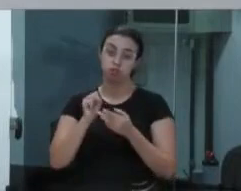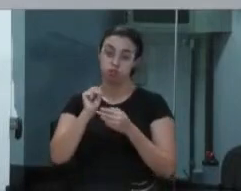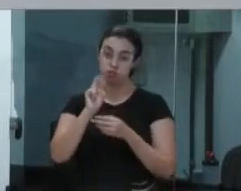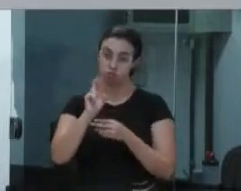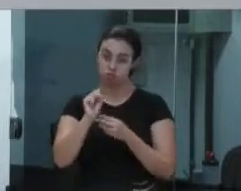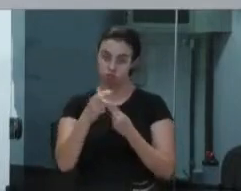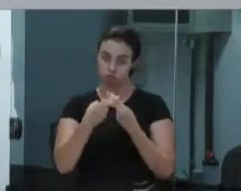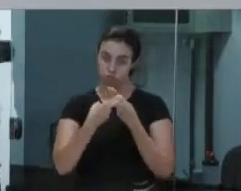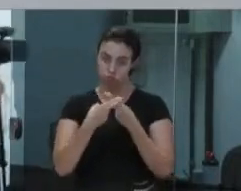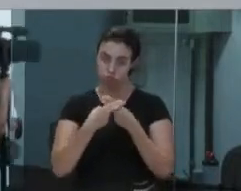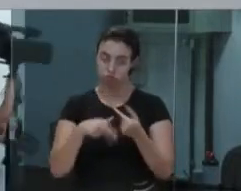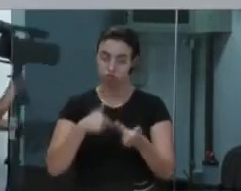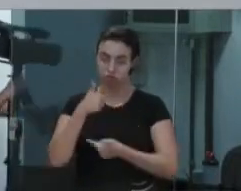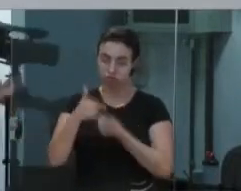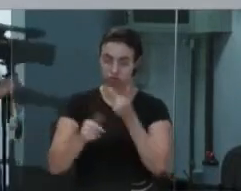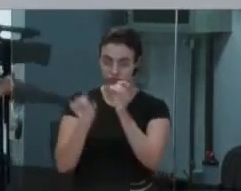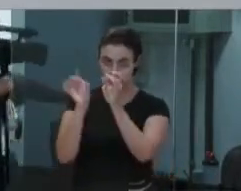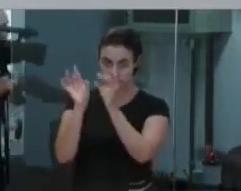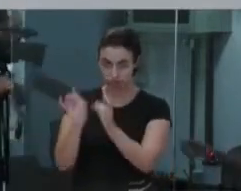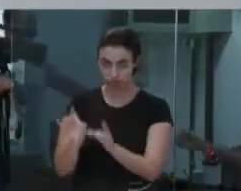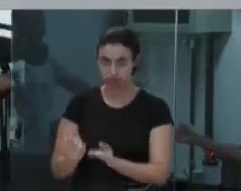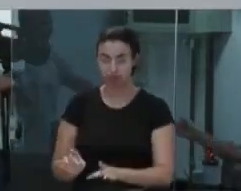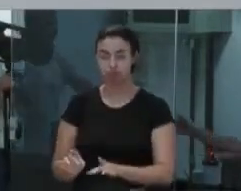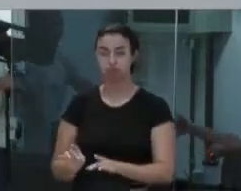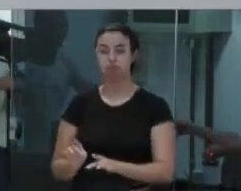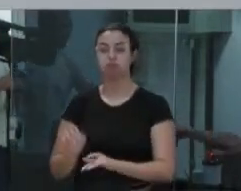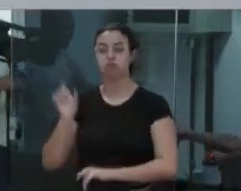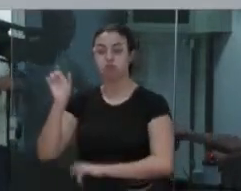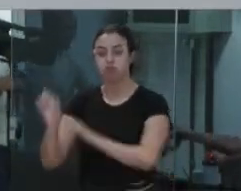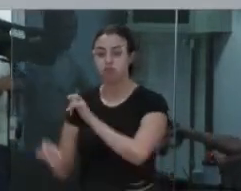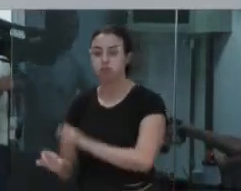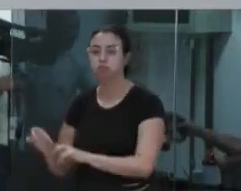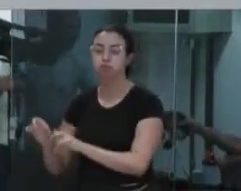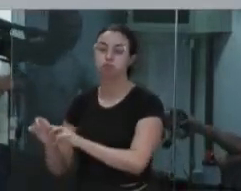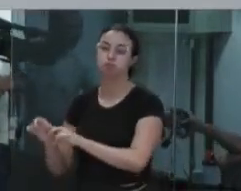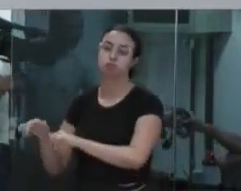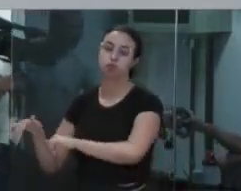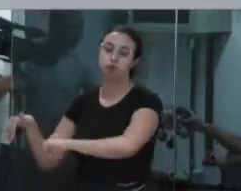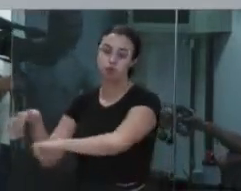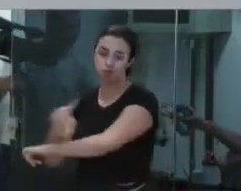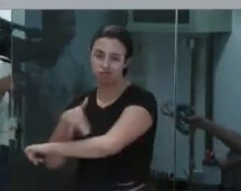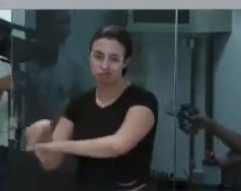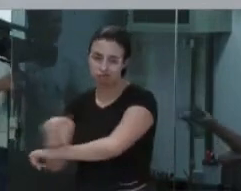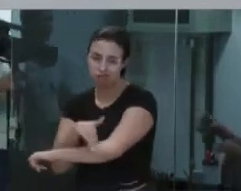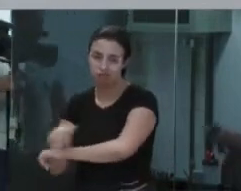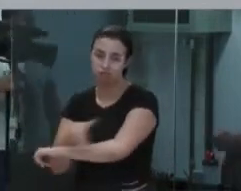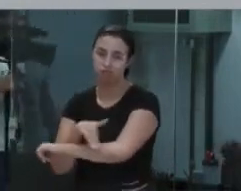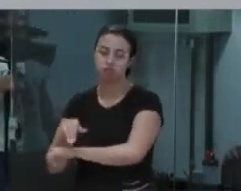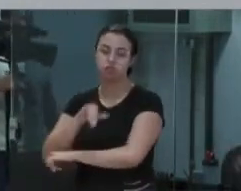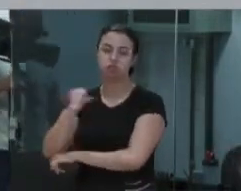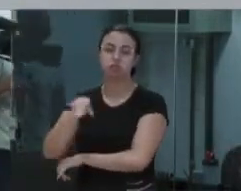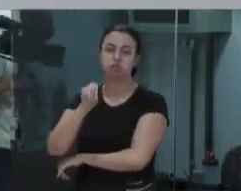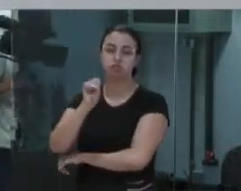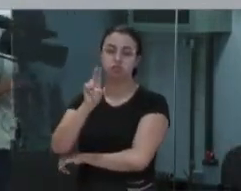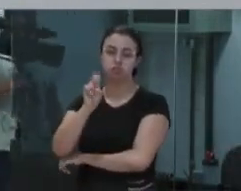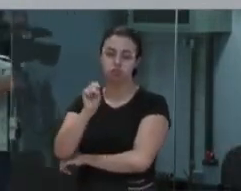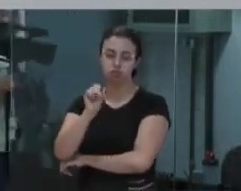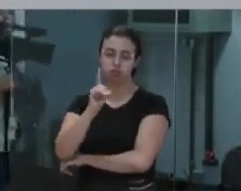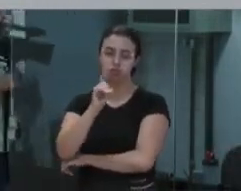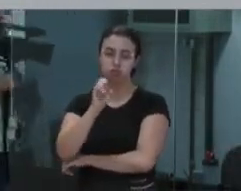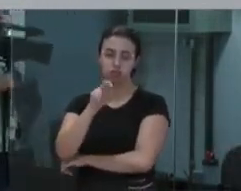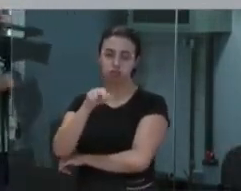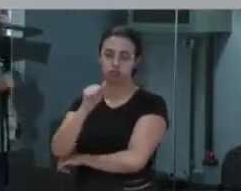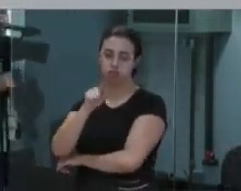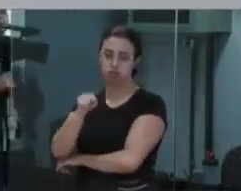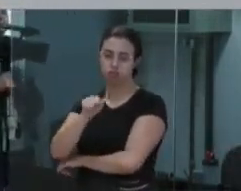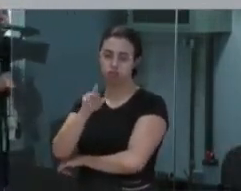o serviço de abordagem especializado, né, às pessoas em situação de rua, que é oferido pelo Jesus de Nazaré, pelo Centro Espírita Jesus de Nazaré,